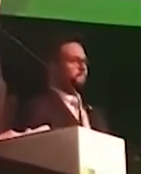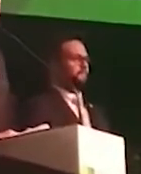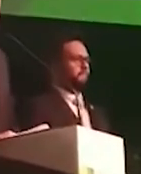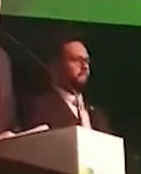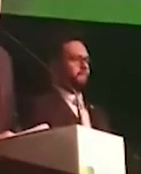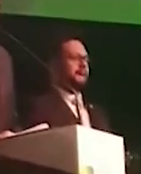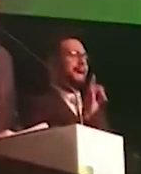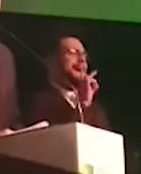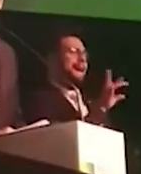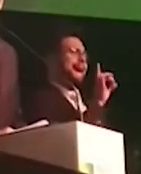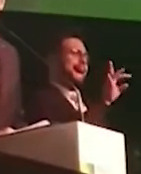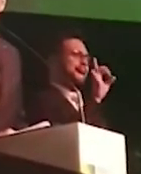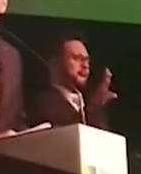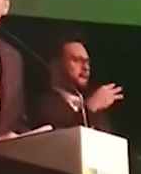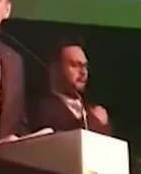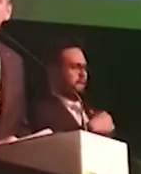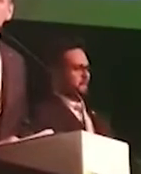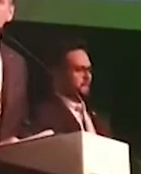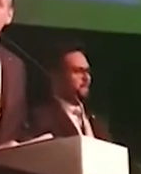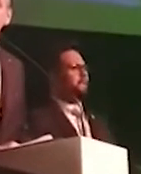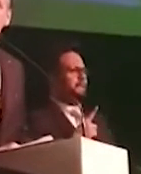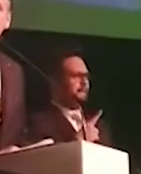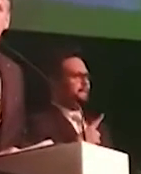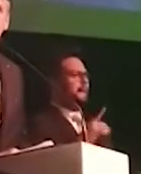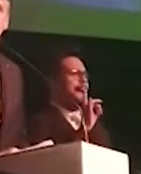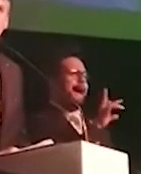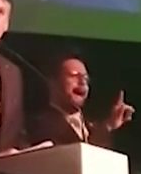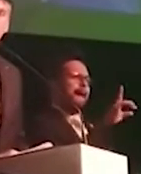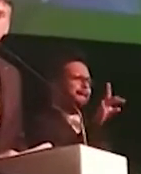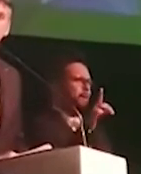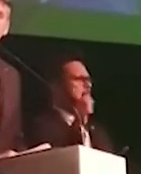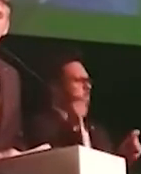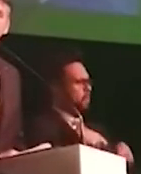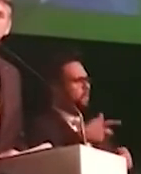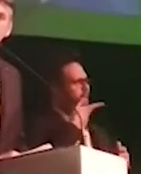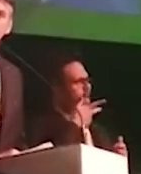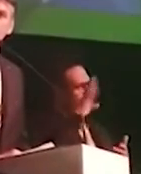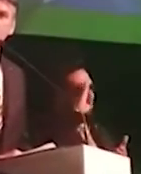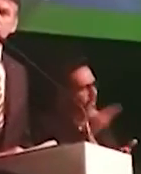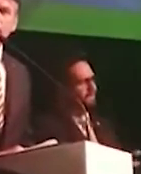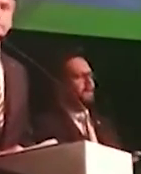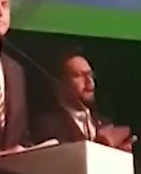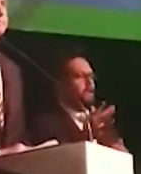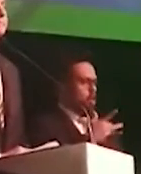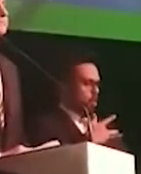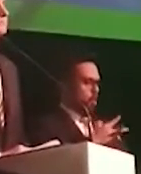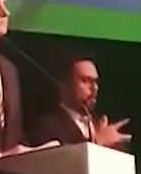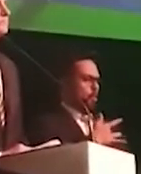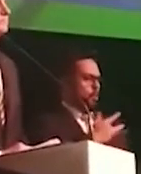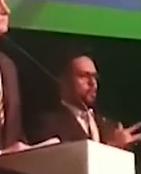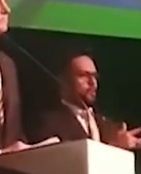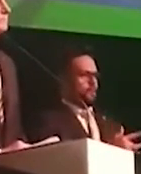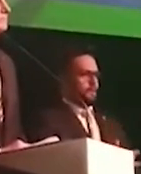Cada ministro que você está aqui, tenho muito a falar sobre ele. A confiança no Onyx Lorenzoni,